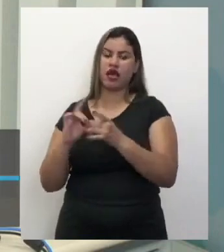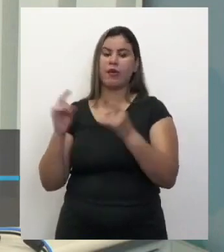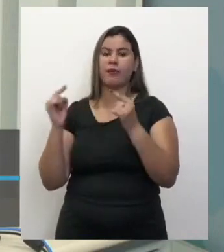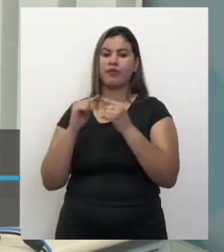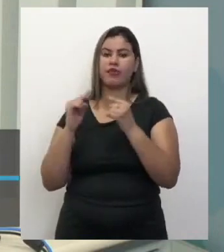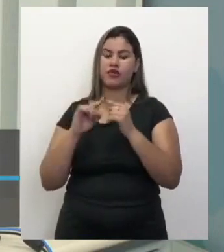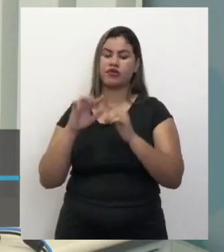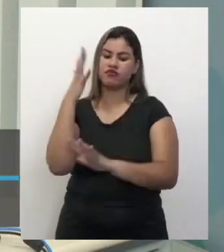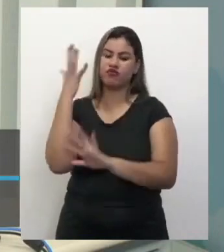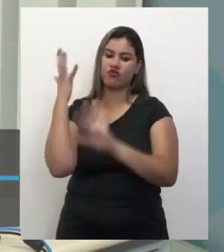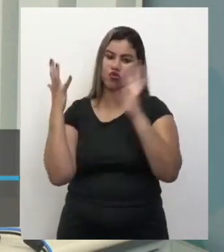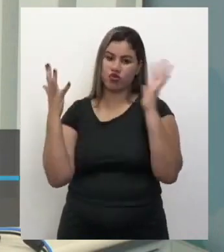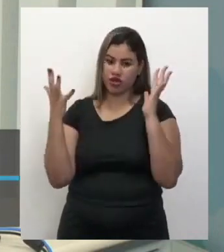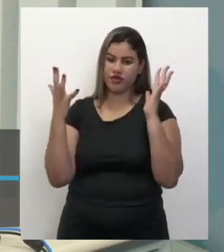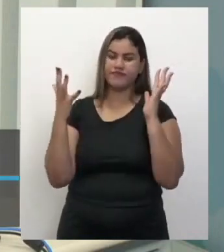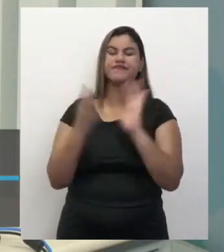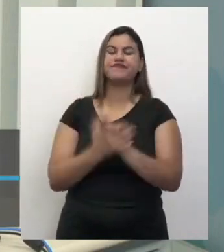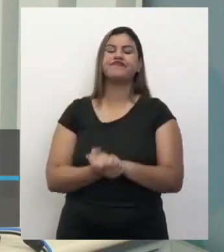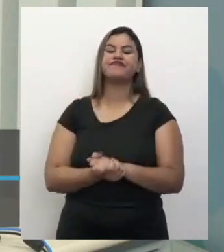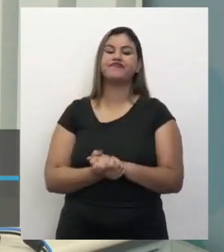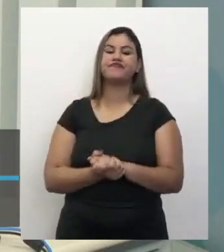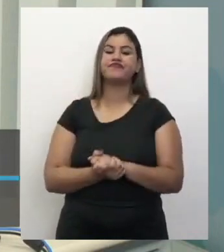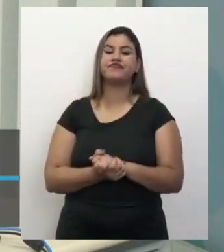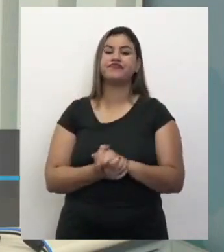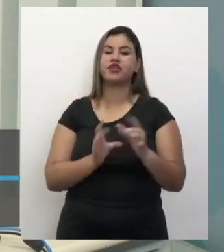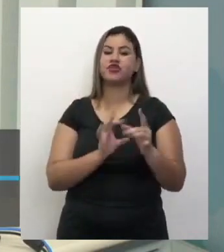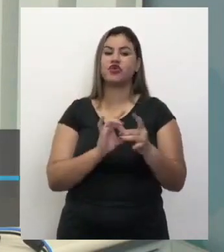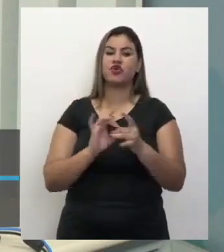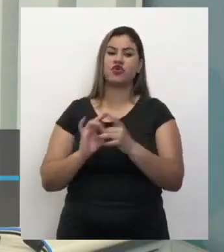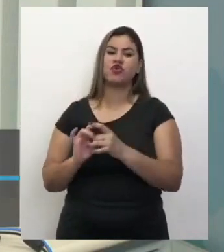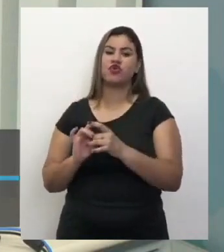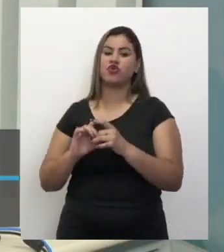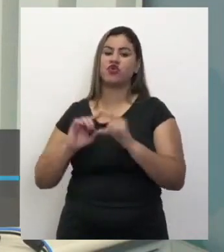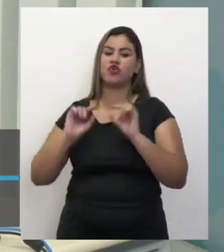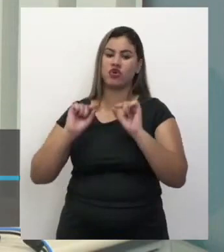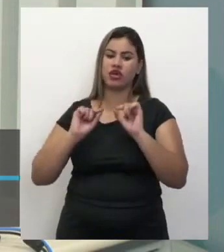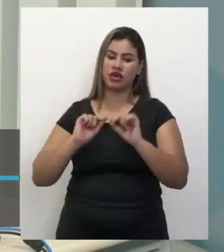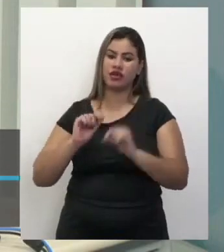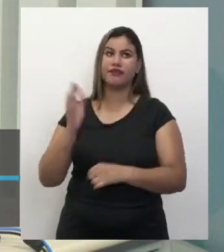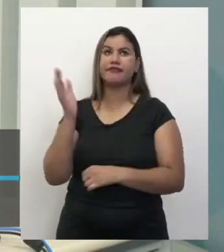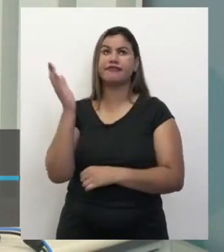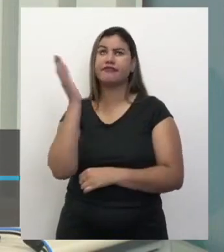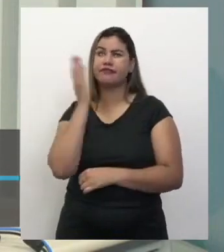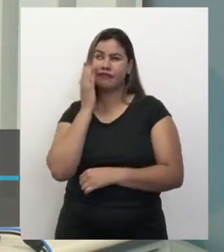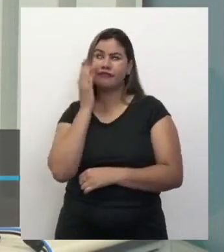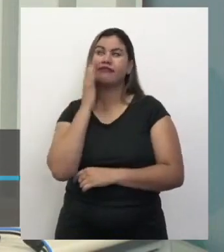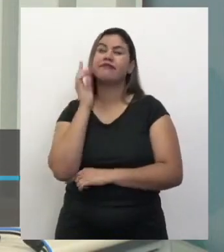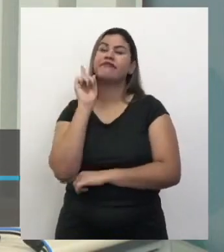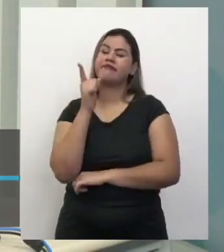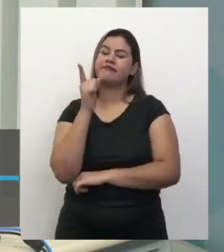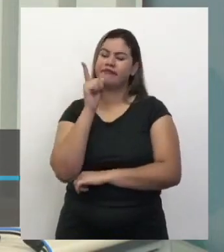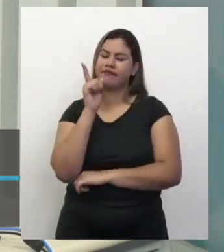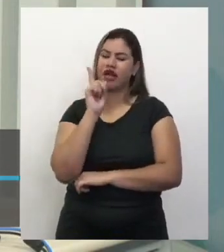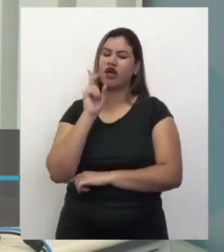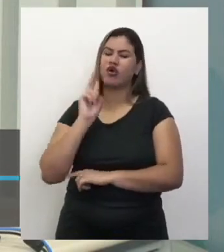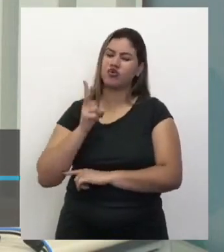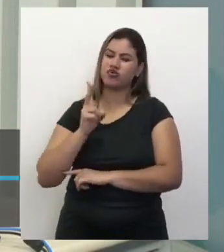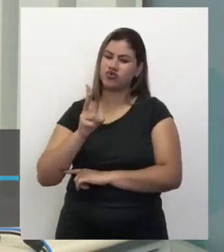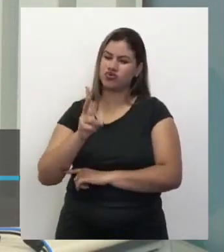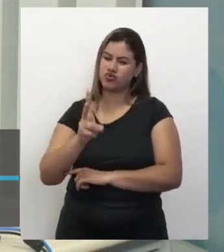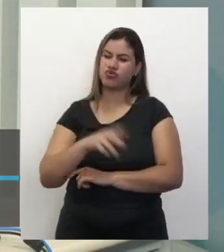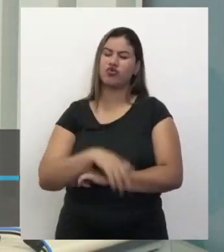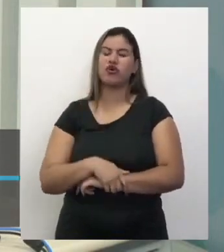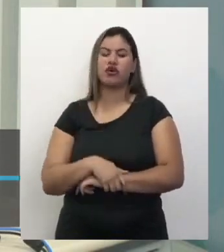caso, a floresta, né, essa mata. E no contexto aí, ele falando sei, que dá a ideia de, olha, isso aí continua, não dá